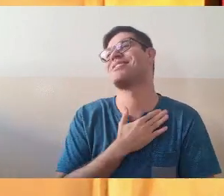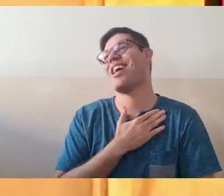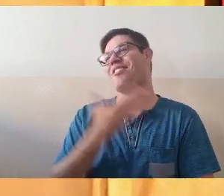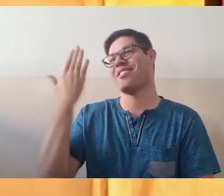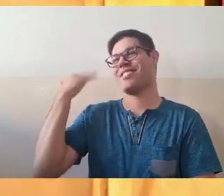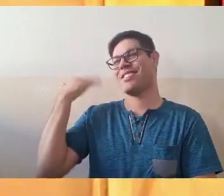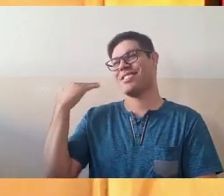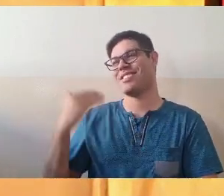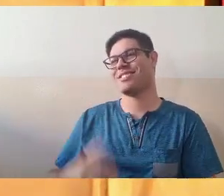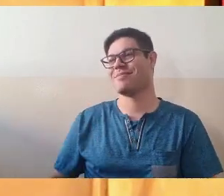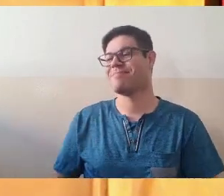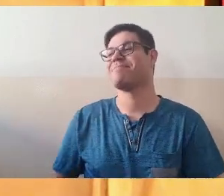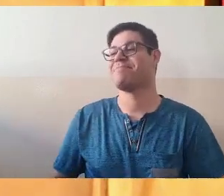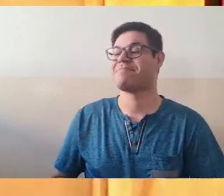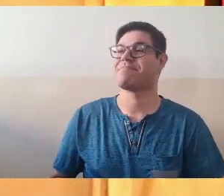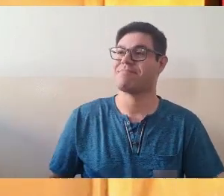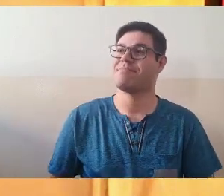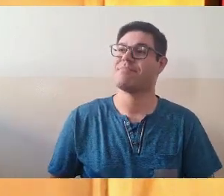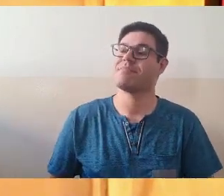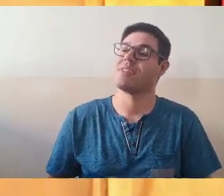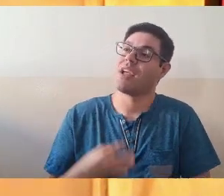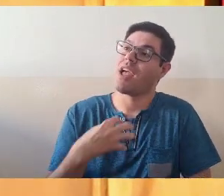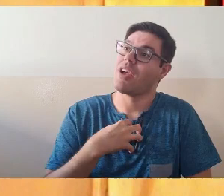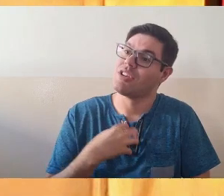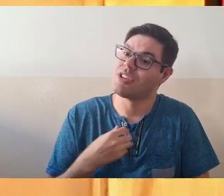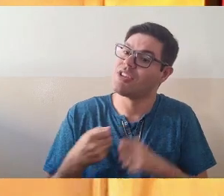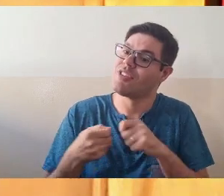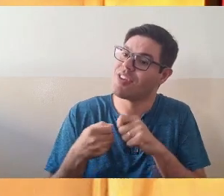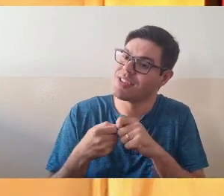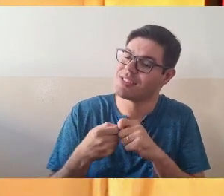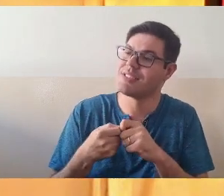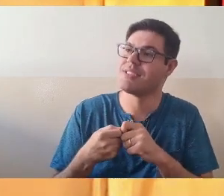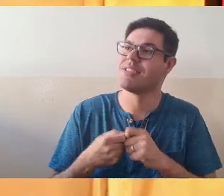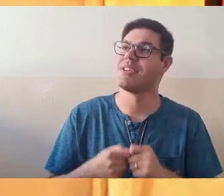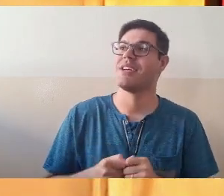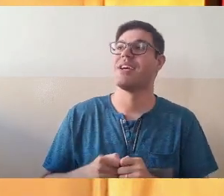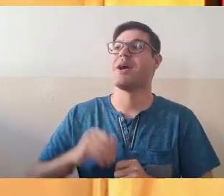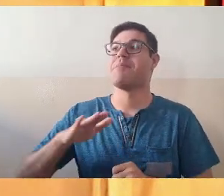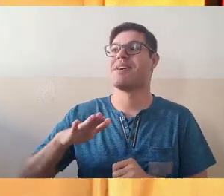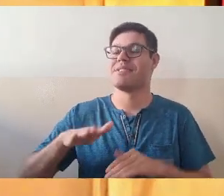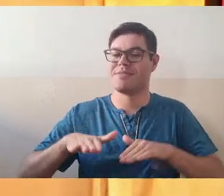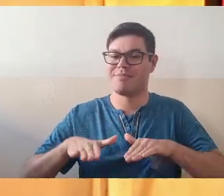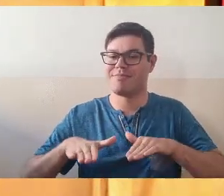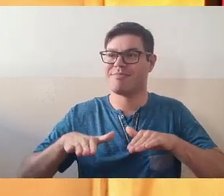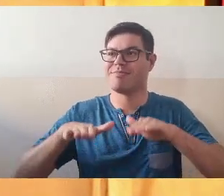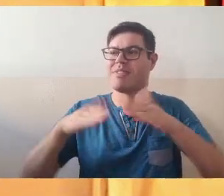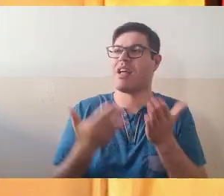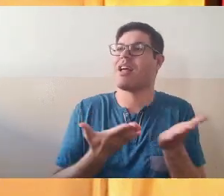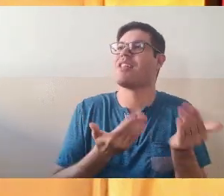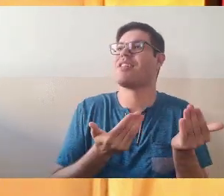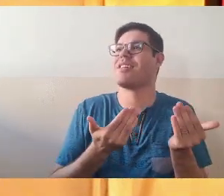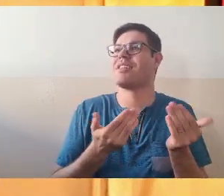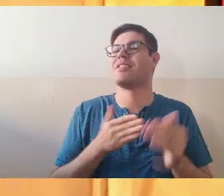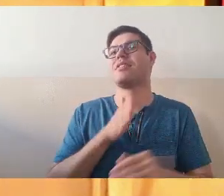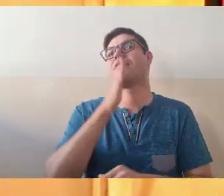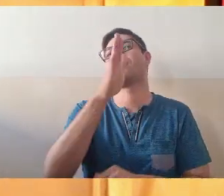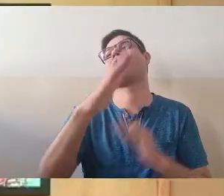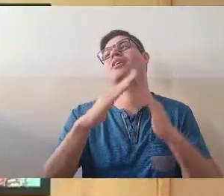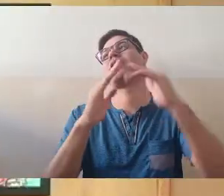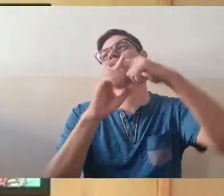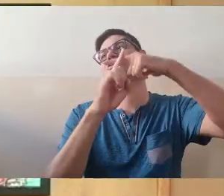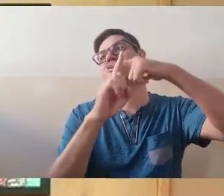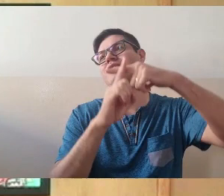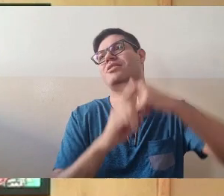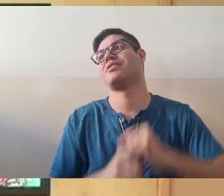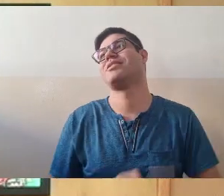né? É um jeito de fazer o garoto, o adolescente para a igreja, não é? É um atrativo, né?